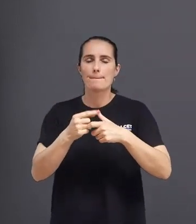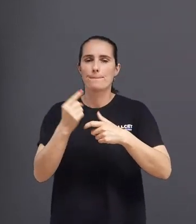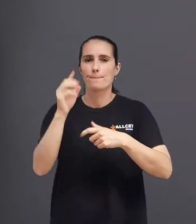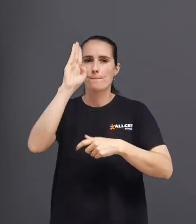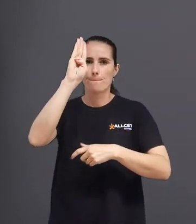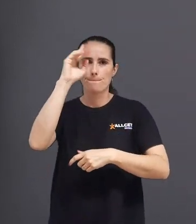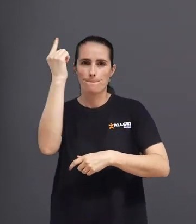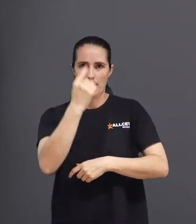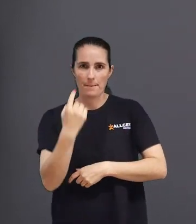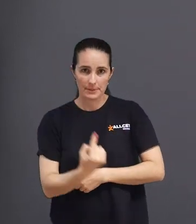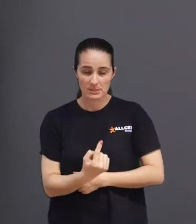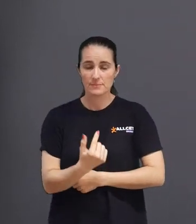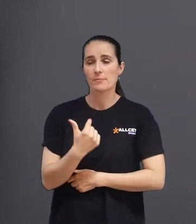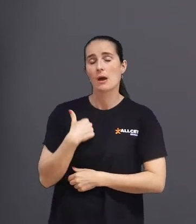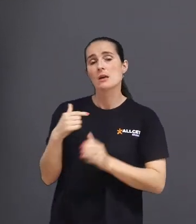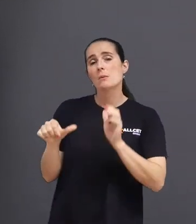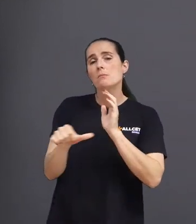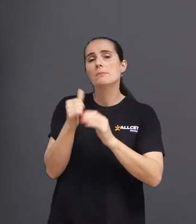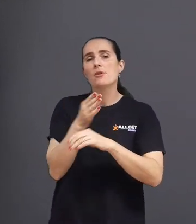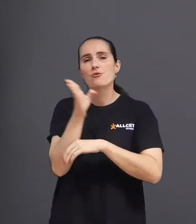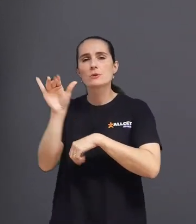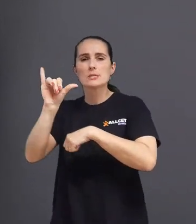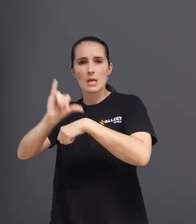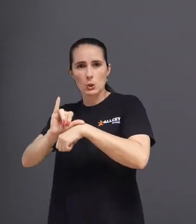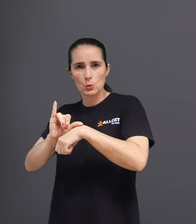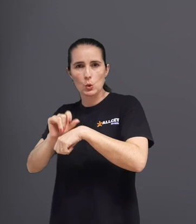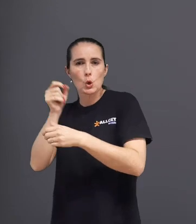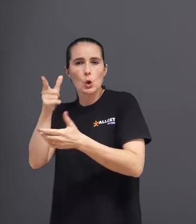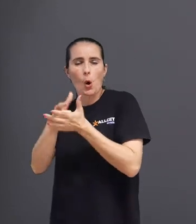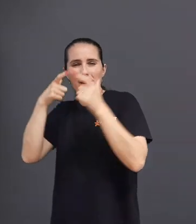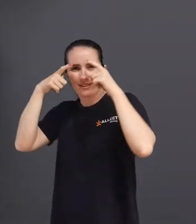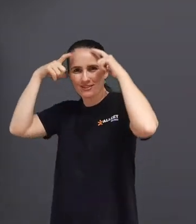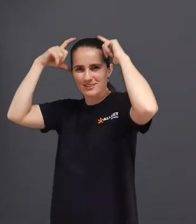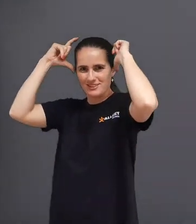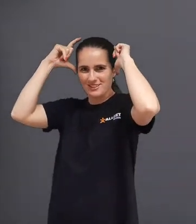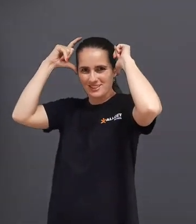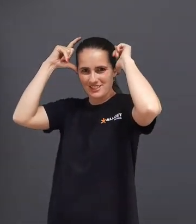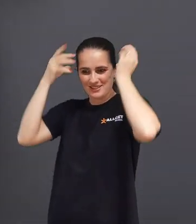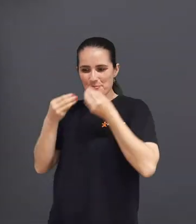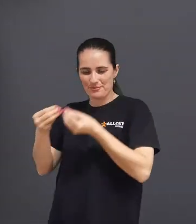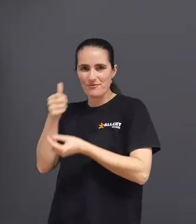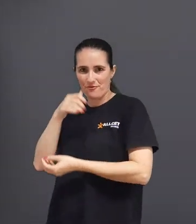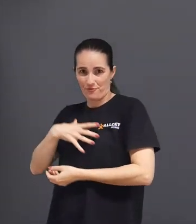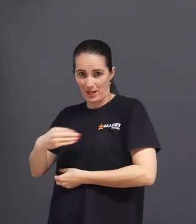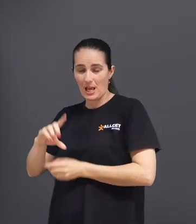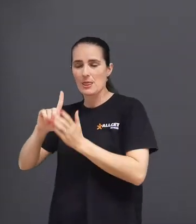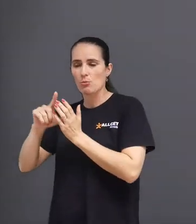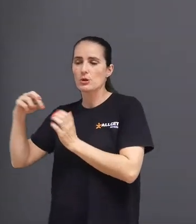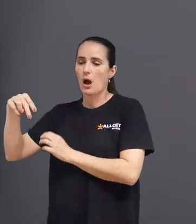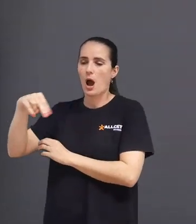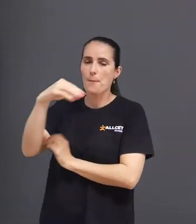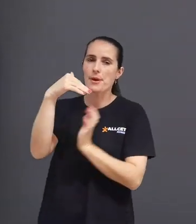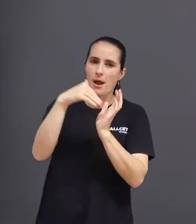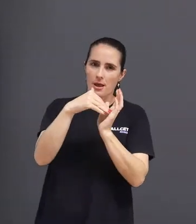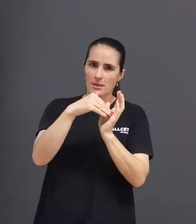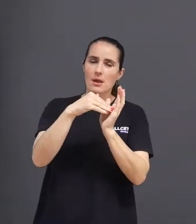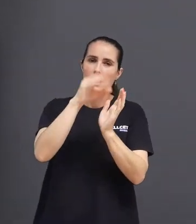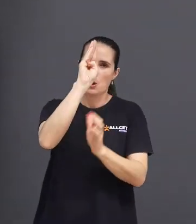Aí ele primeiro entrou, ele colocou a cabeça dentro do carro para ver se o cara era Uber mesmo, se ele ia começar a corrida.